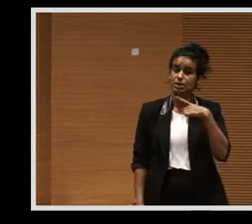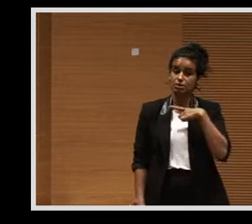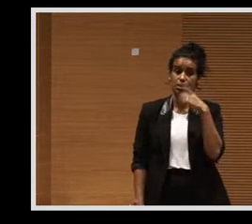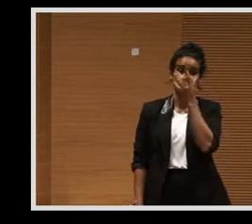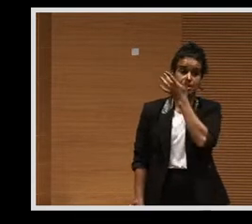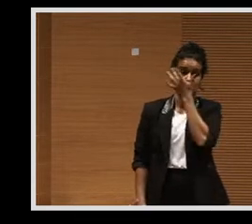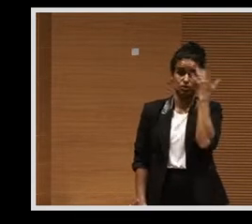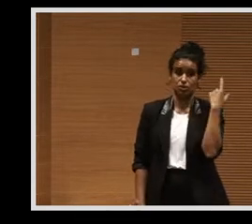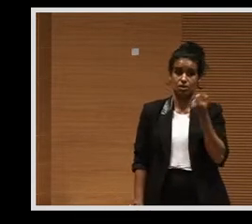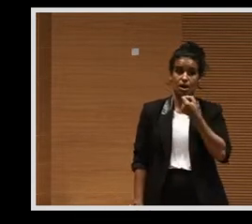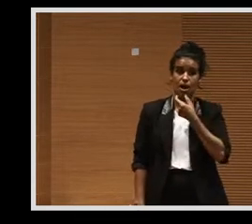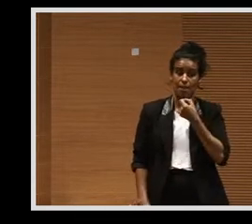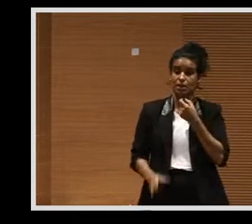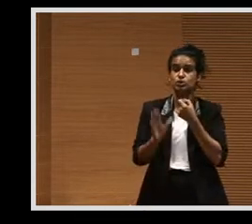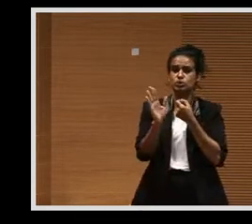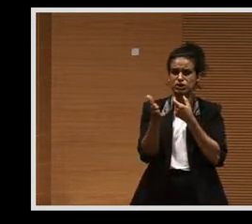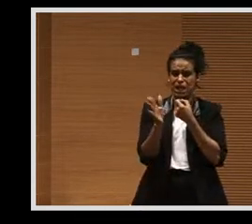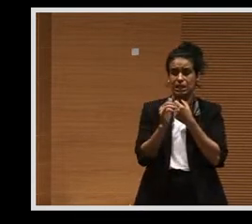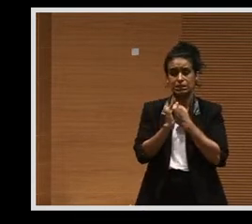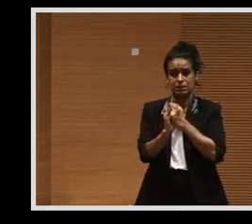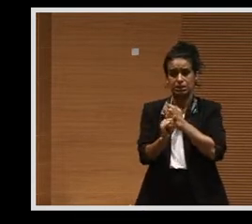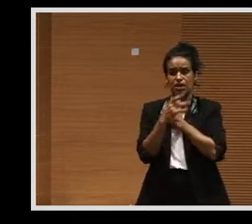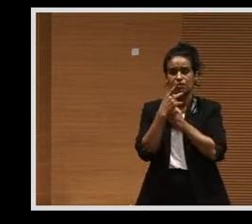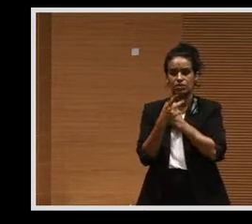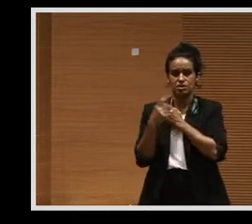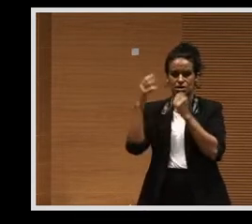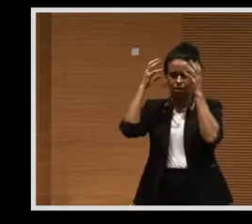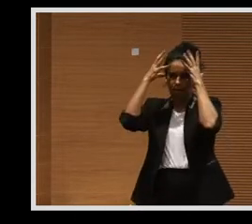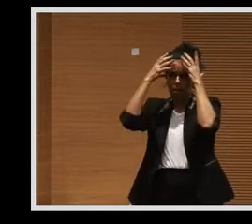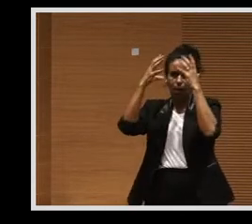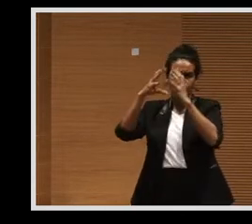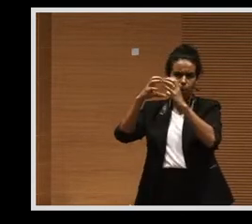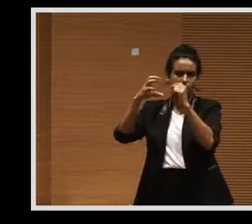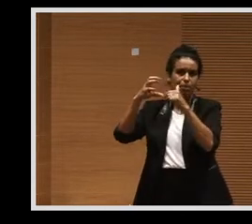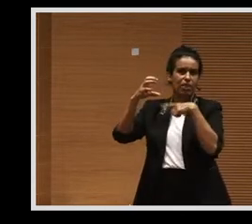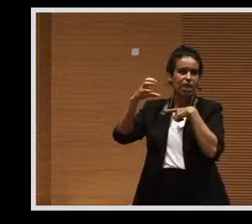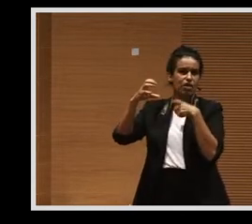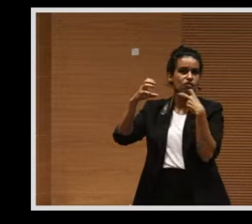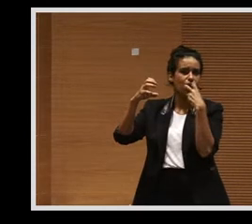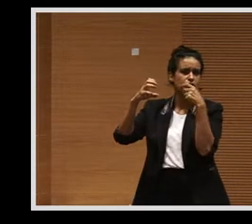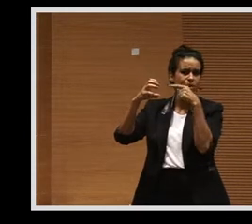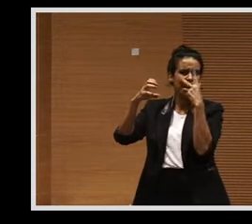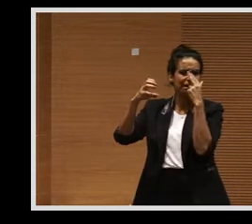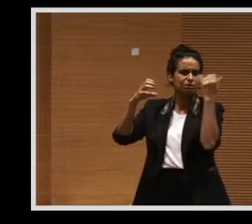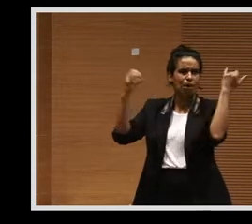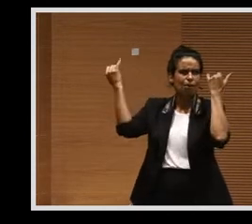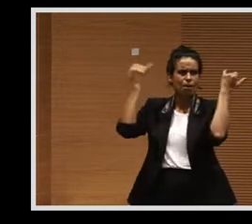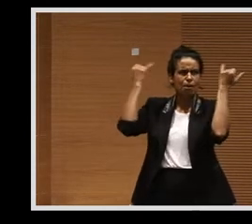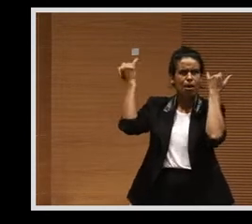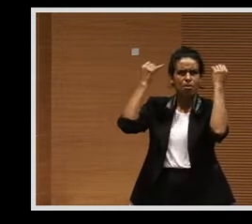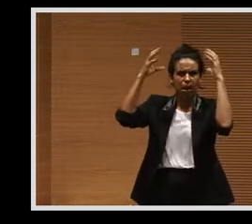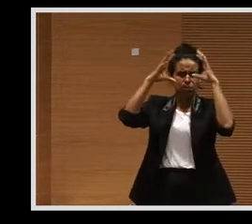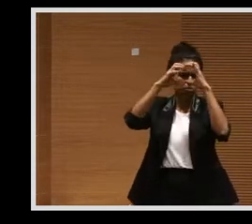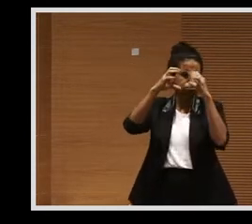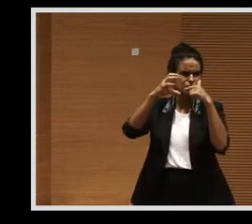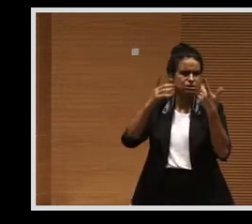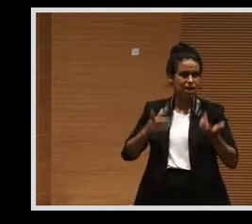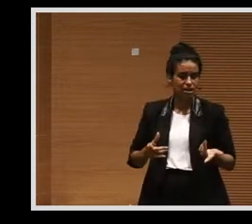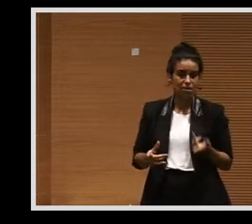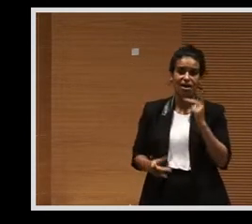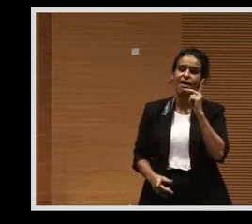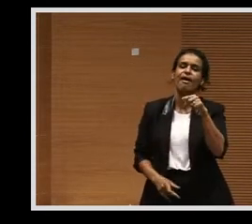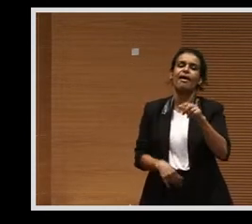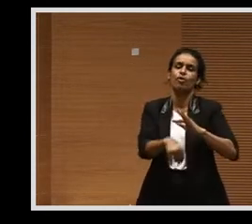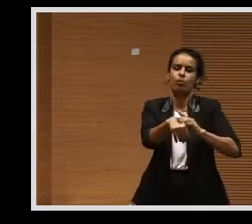É insuportável. Eu sou um picareta por fazer isso. E como tem sido difícil, eu acho que eu vou fazer uma